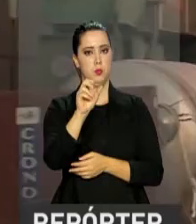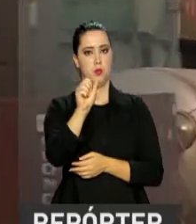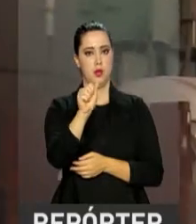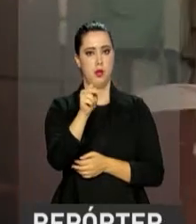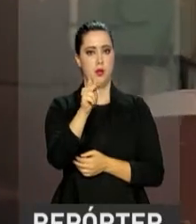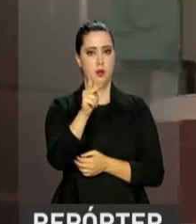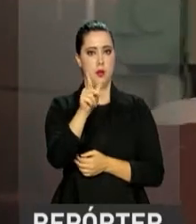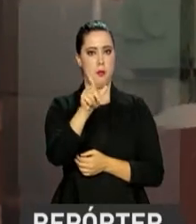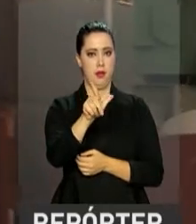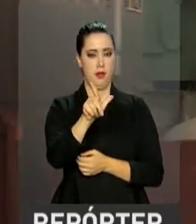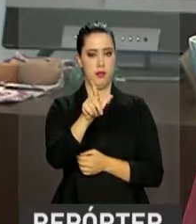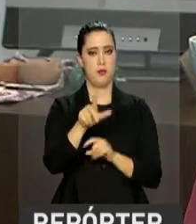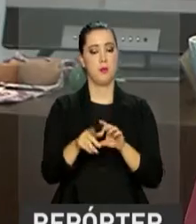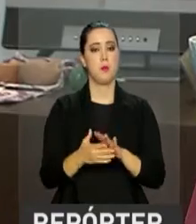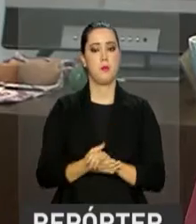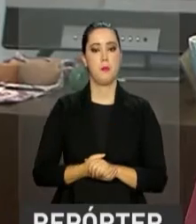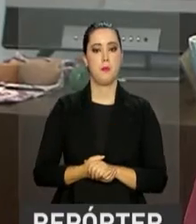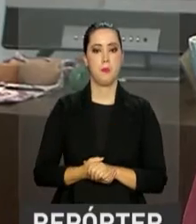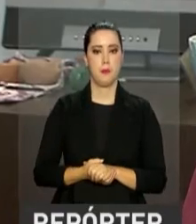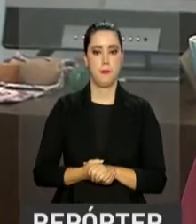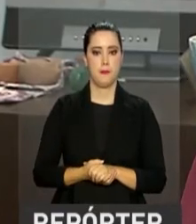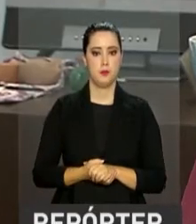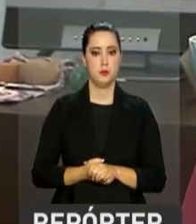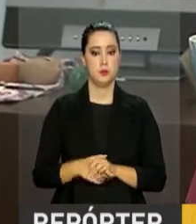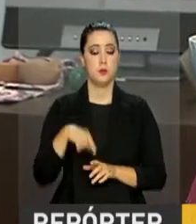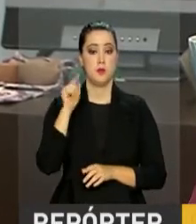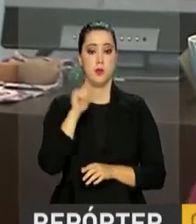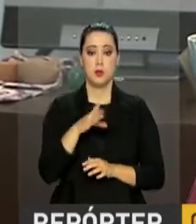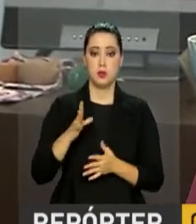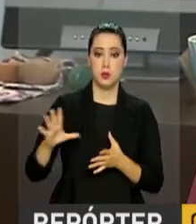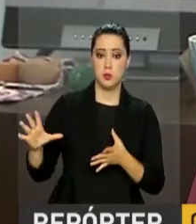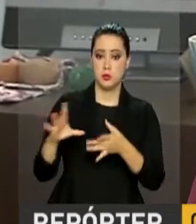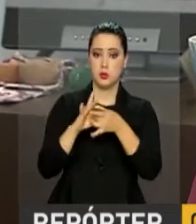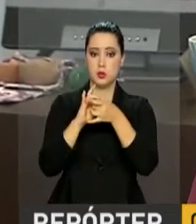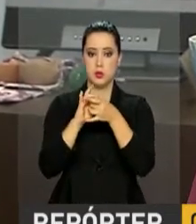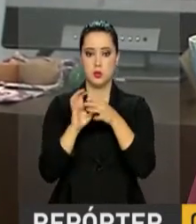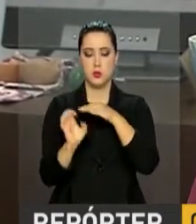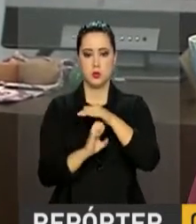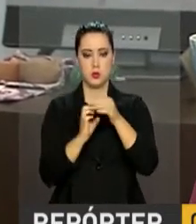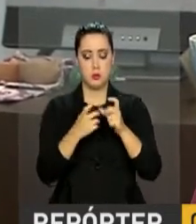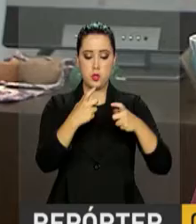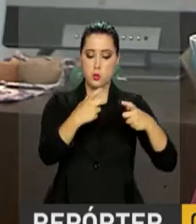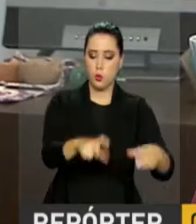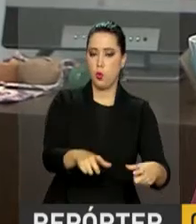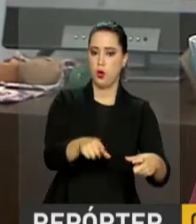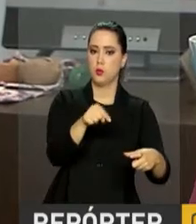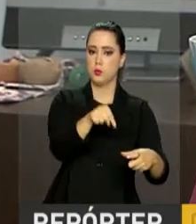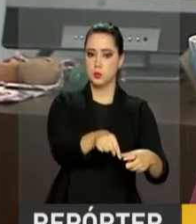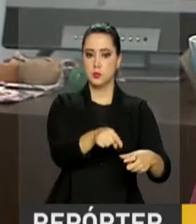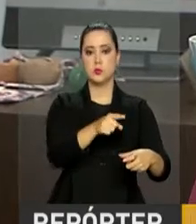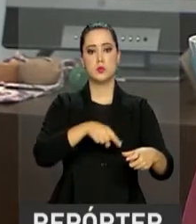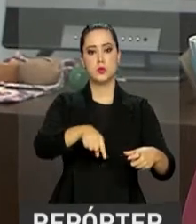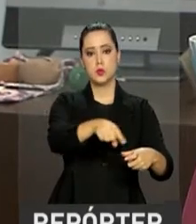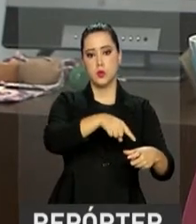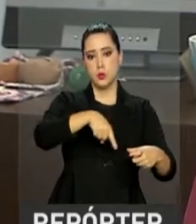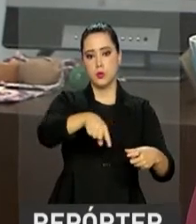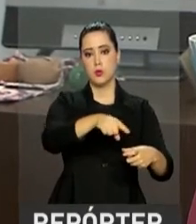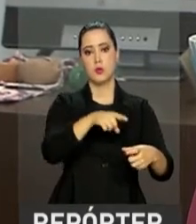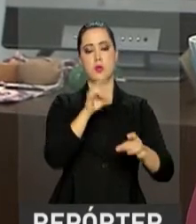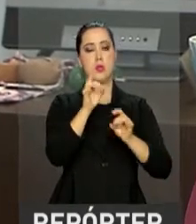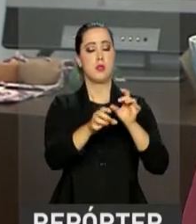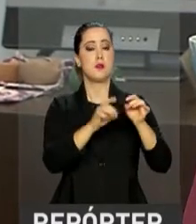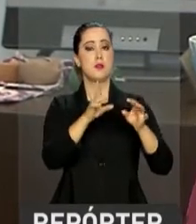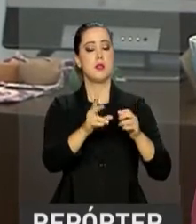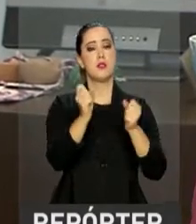produtivos locais são aglomerações de empresas localizadas no território é que mantém uma especialização produtiva